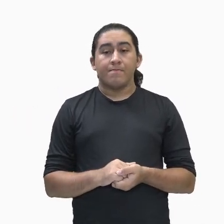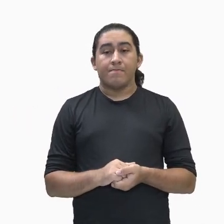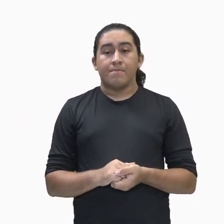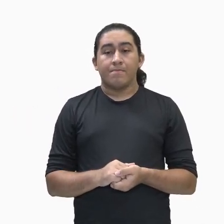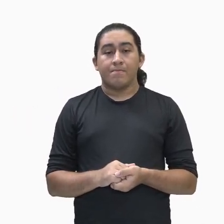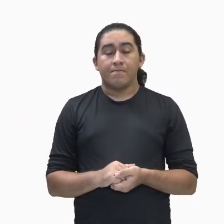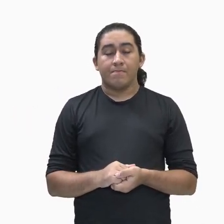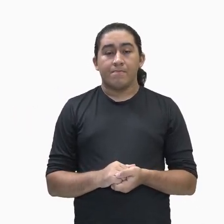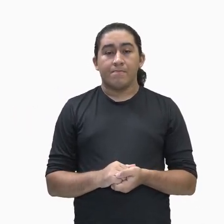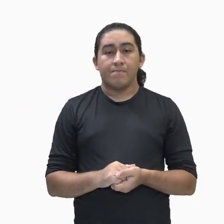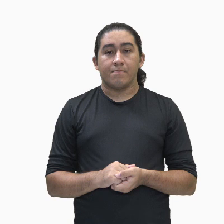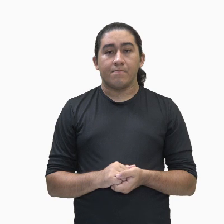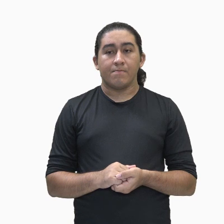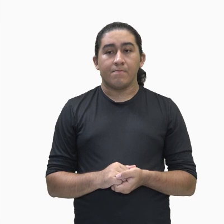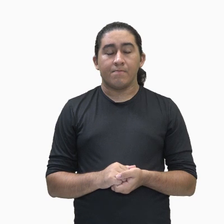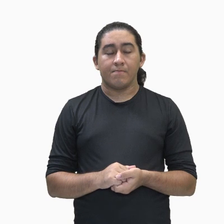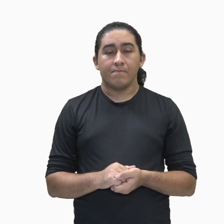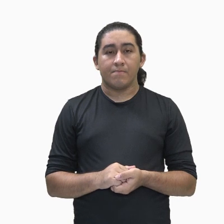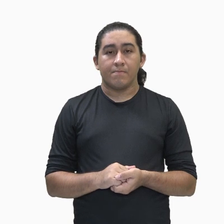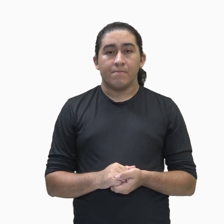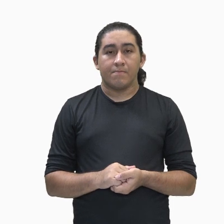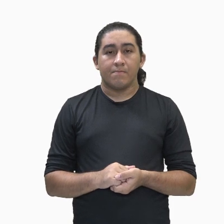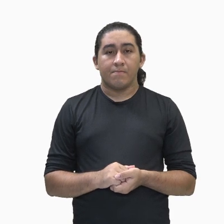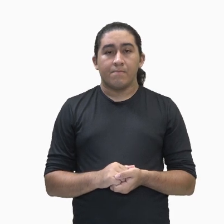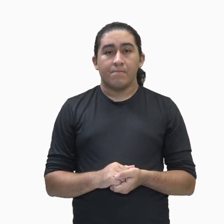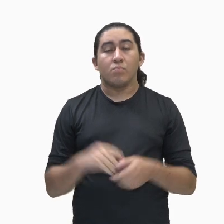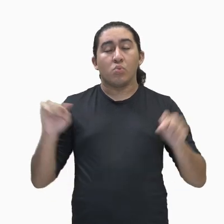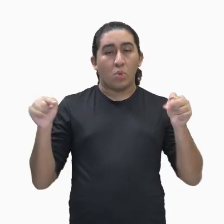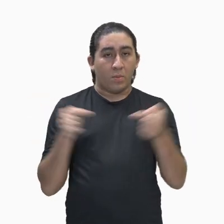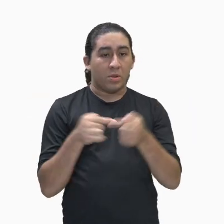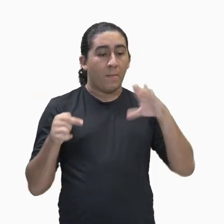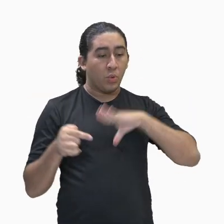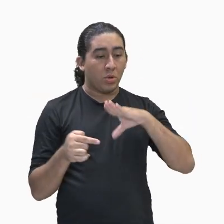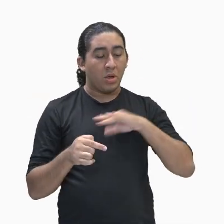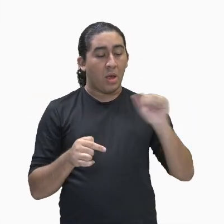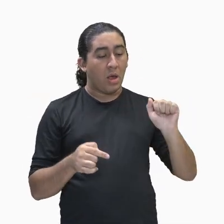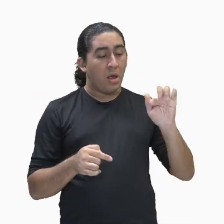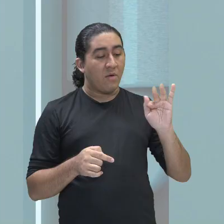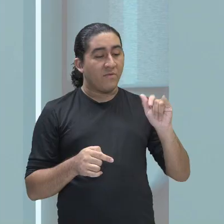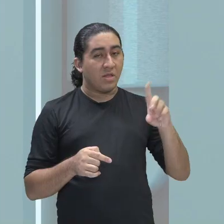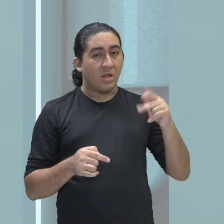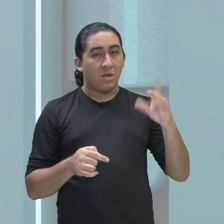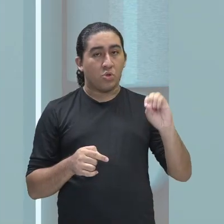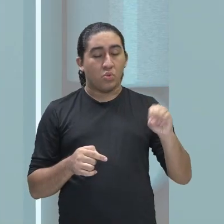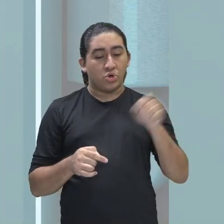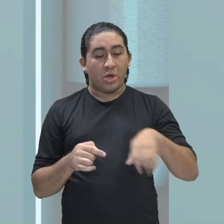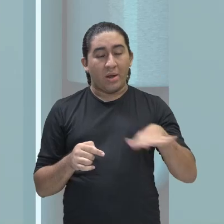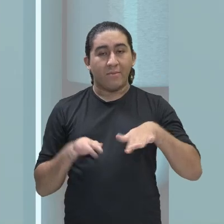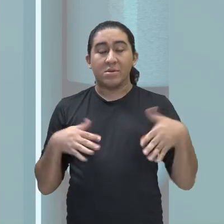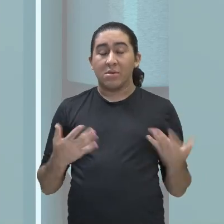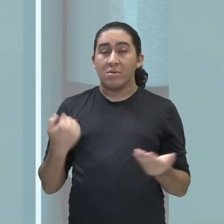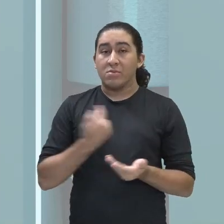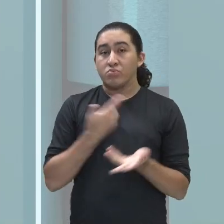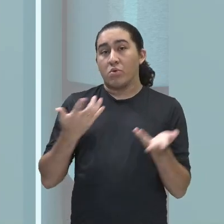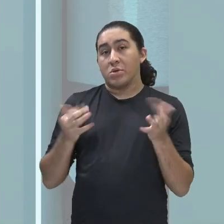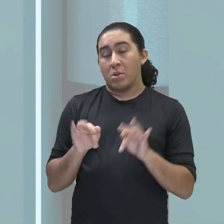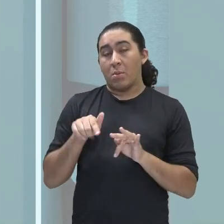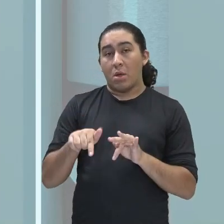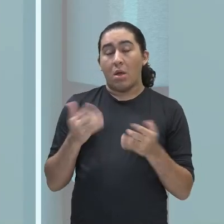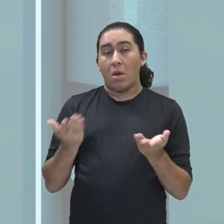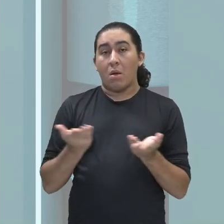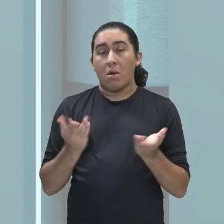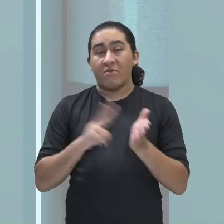godson, que é a palavra afilhado. E finalizando as nossas listas aí, não é? Nós temos a palavra